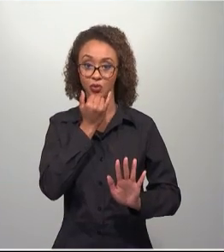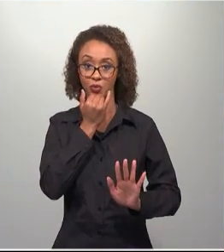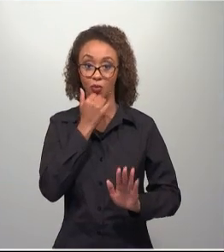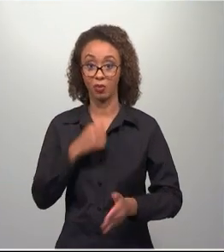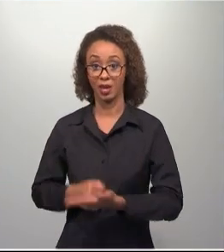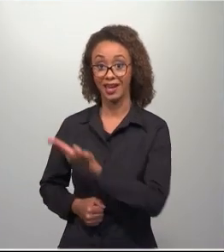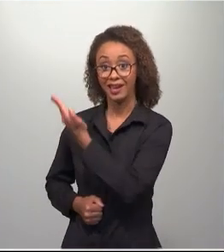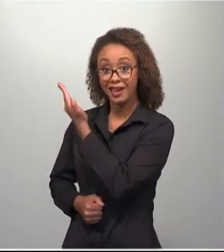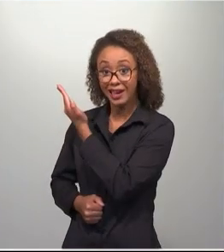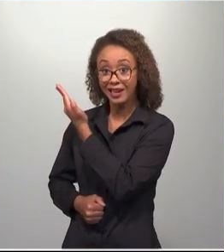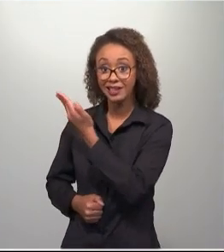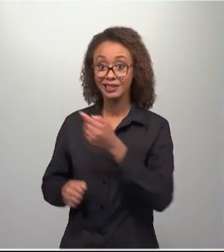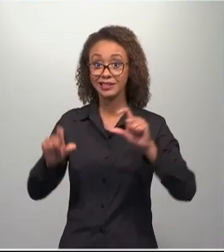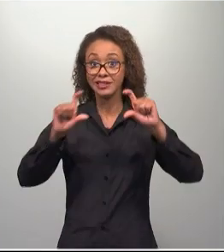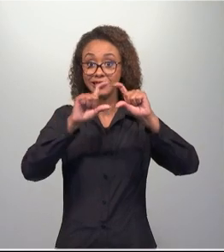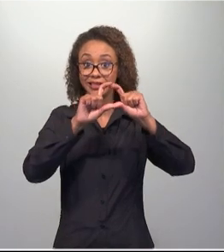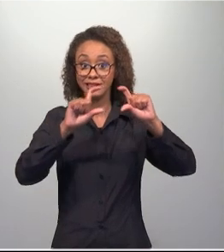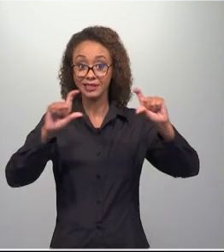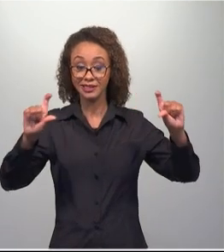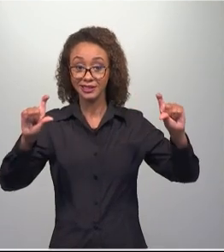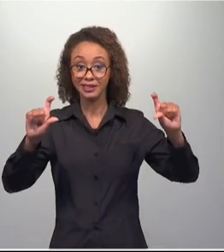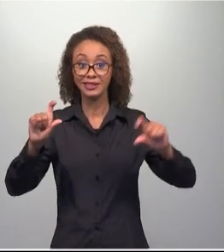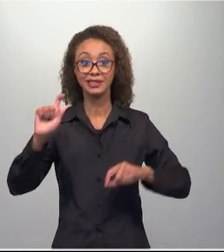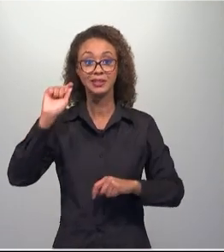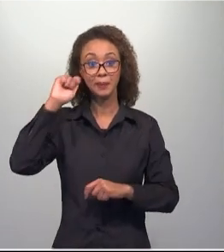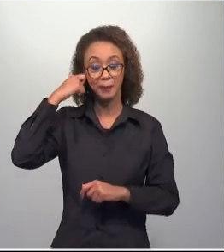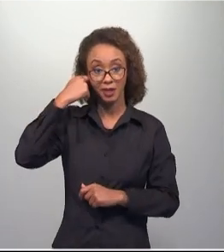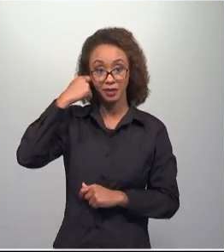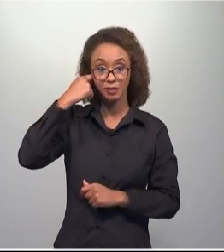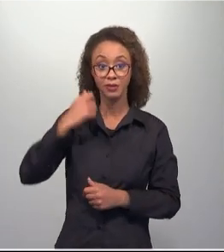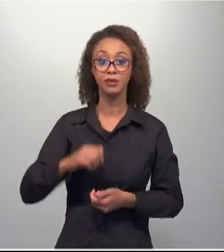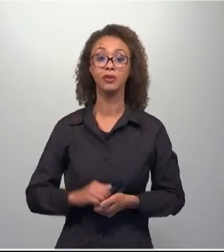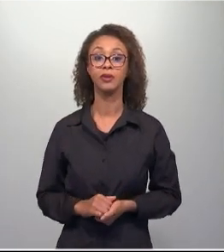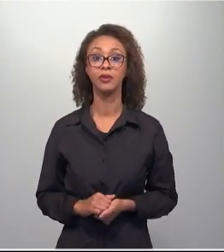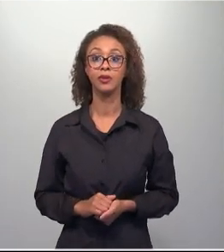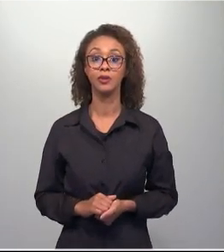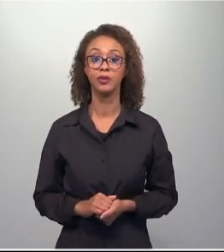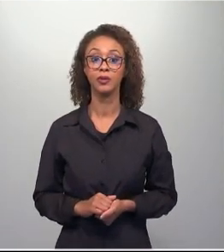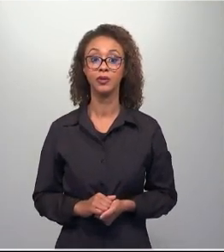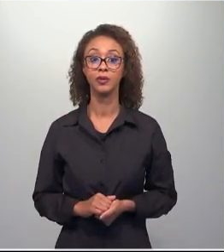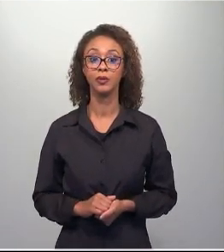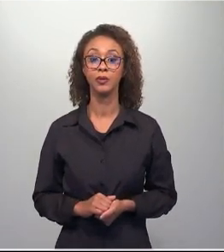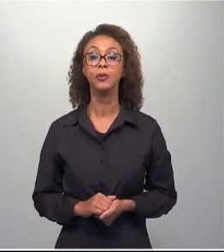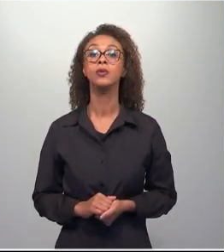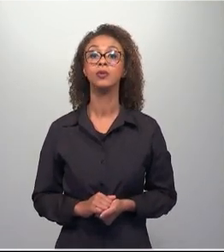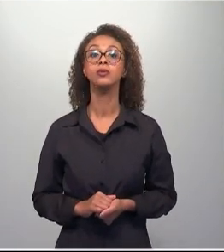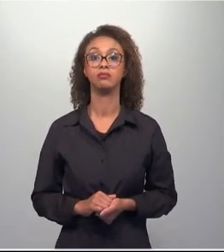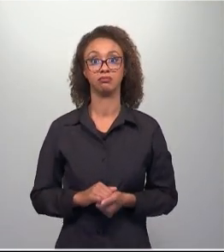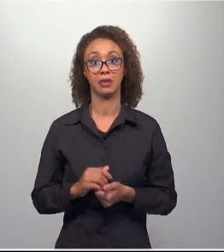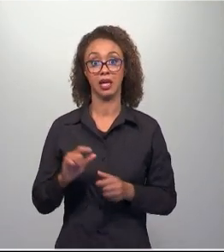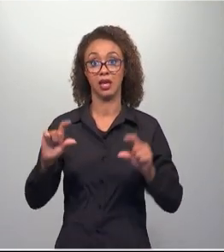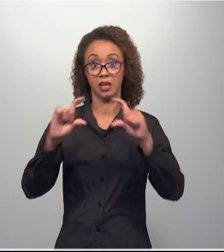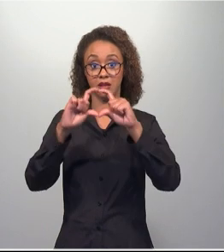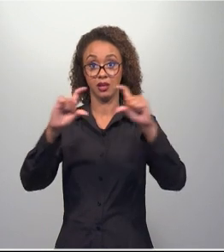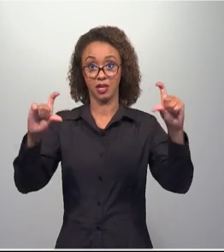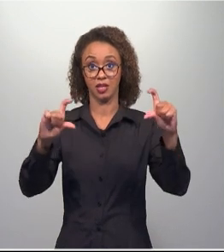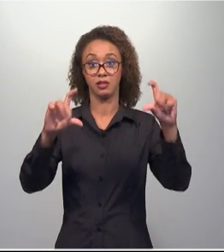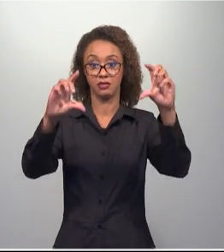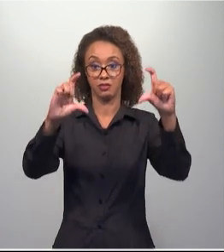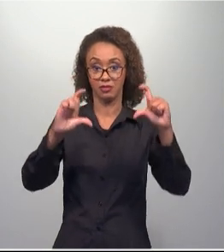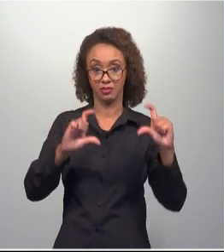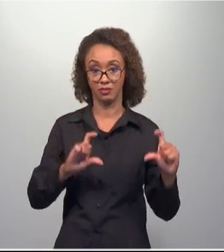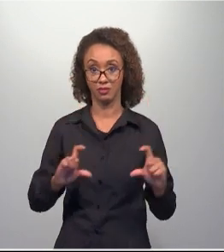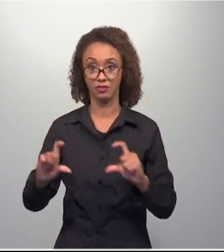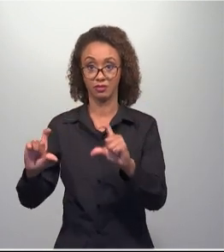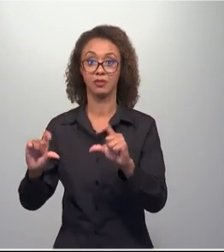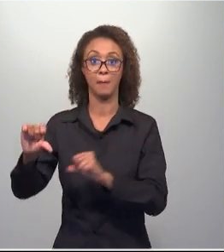e se desse binário aqui equivalente pra poder pra poder transformar né e aí eu tenho então